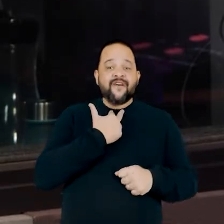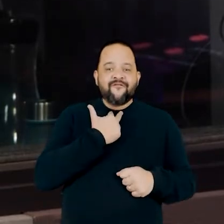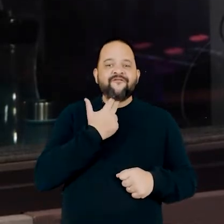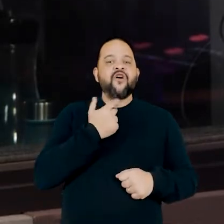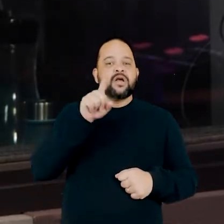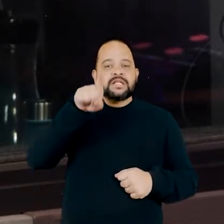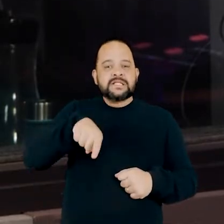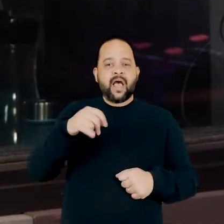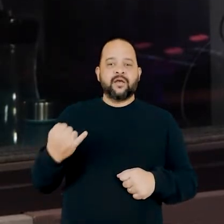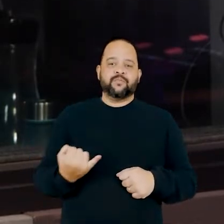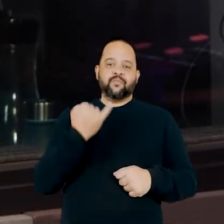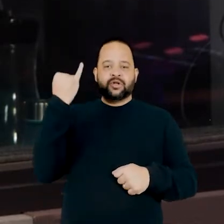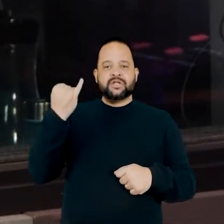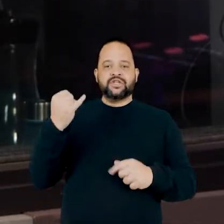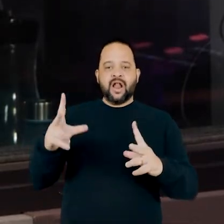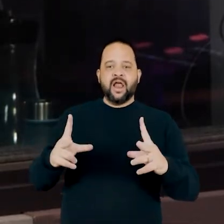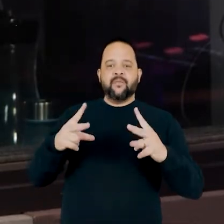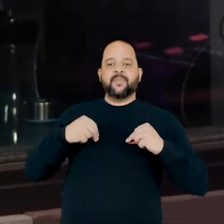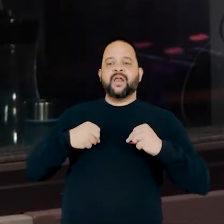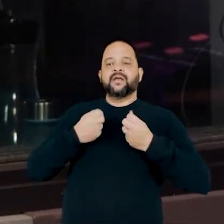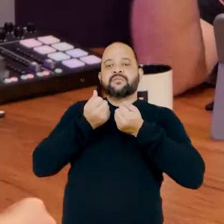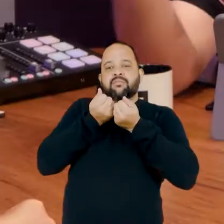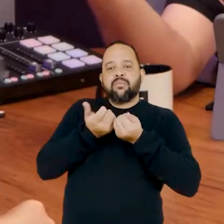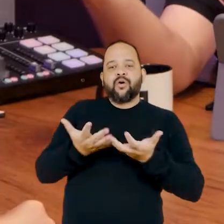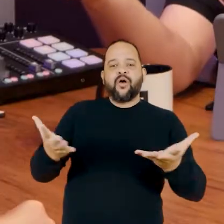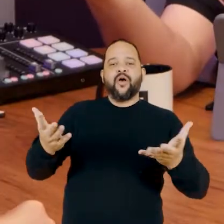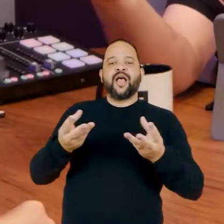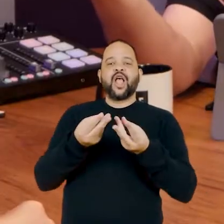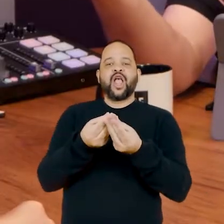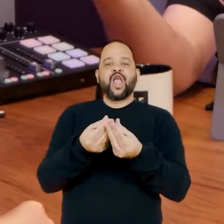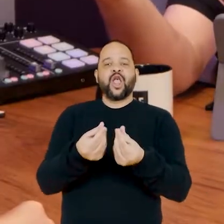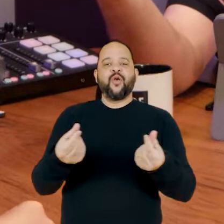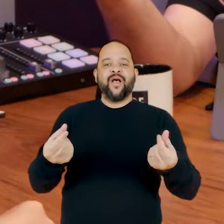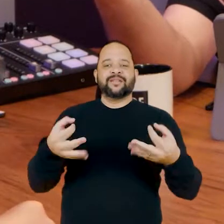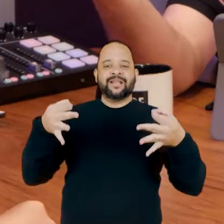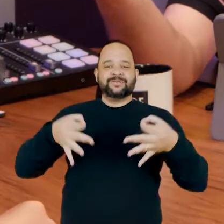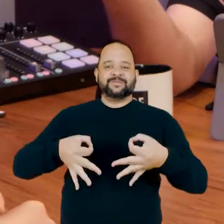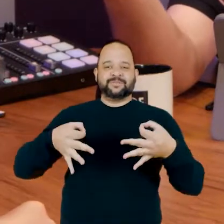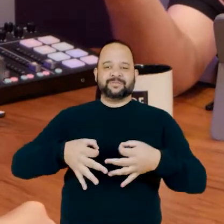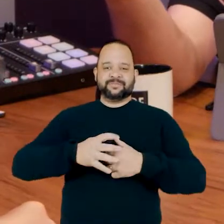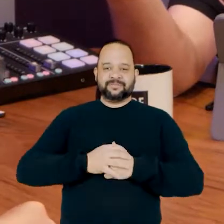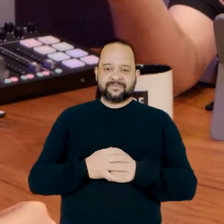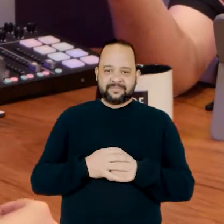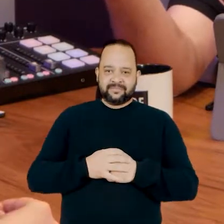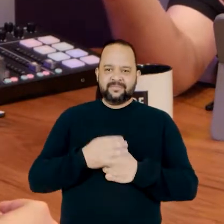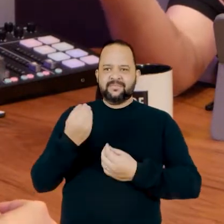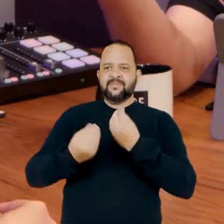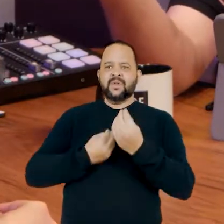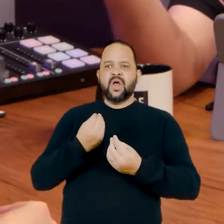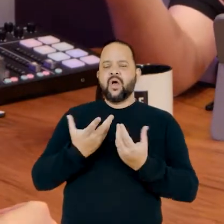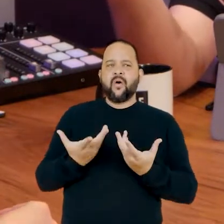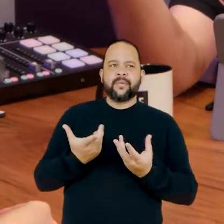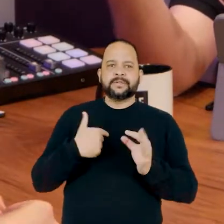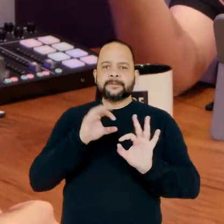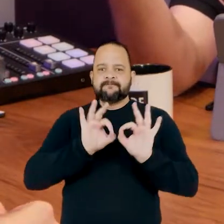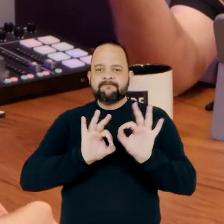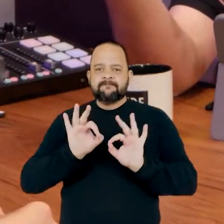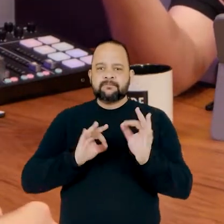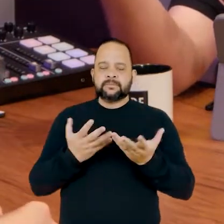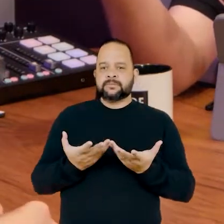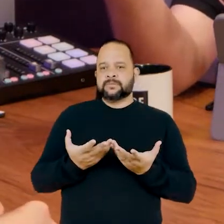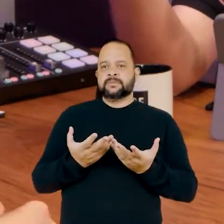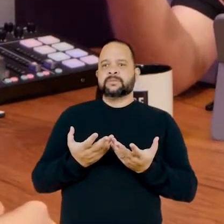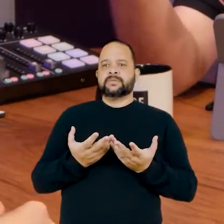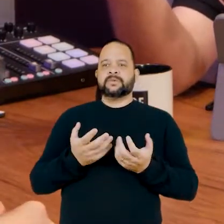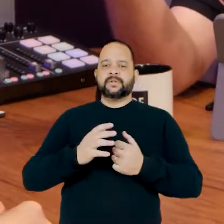ela importa e ela merece ser transmitida com qualidade. Mas como que é esse marketing? Porque, sei lá, nos anos 90, anos